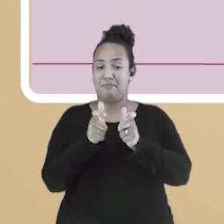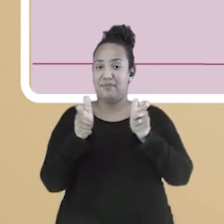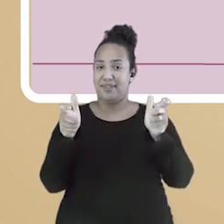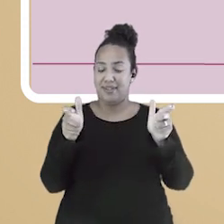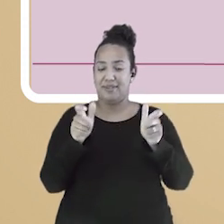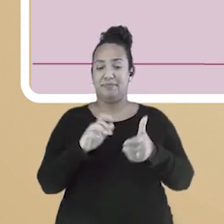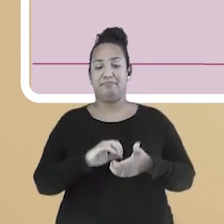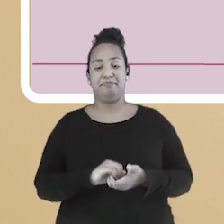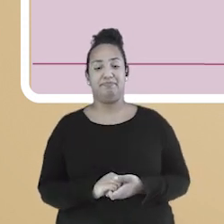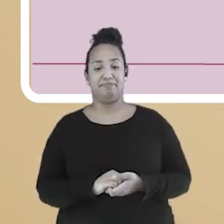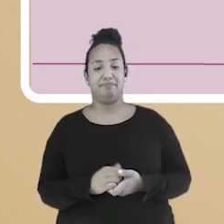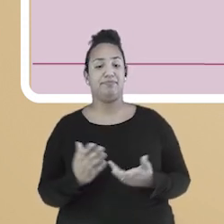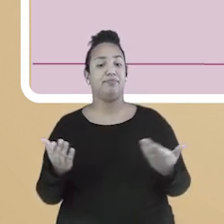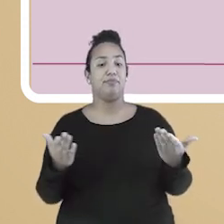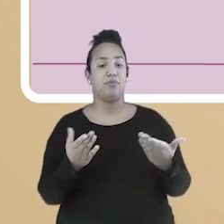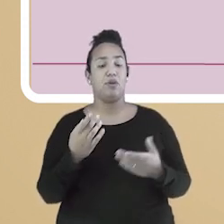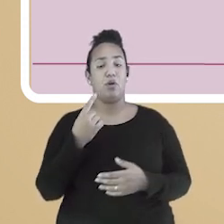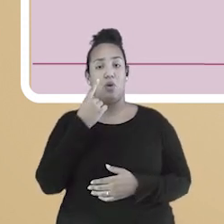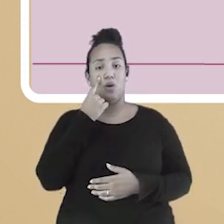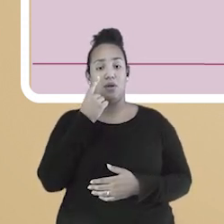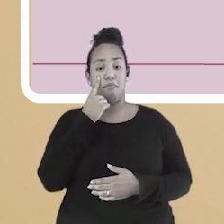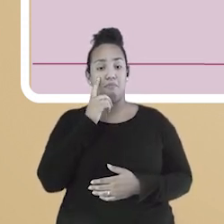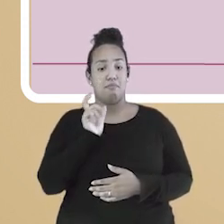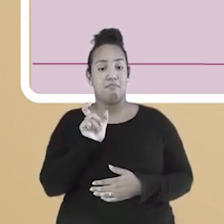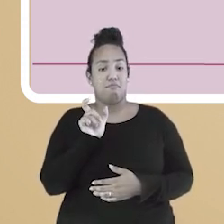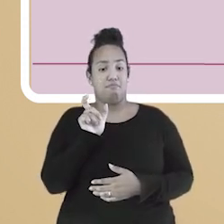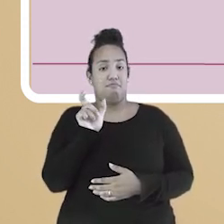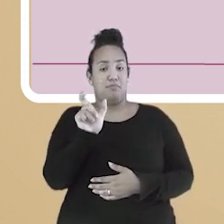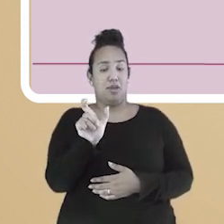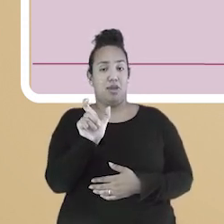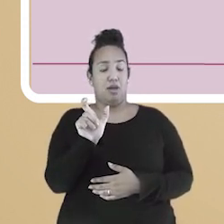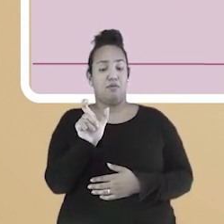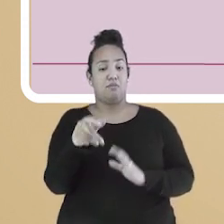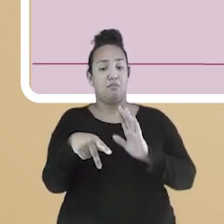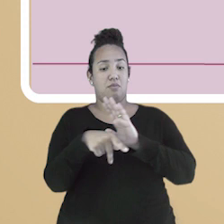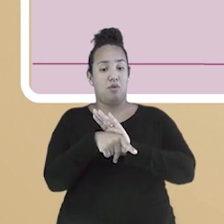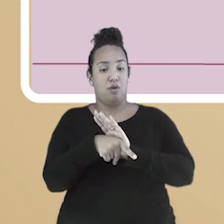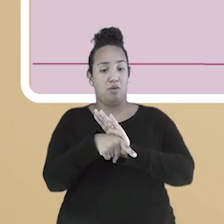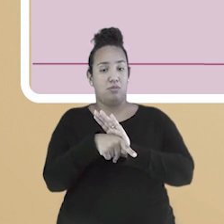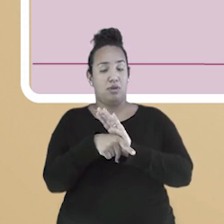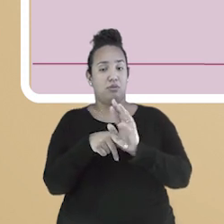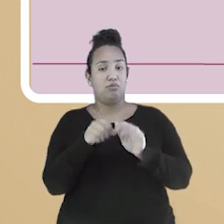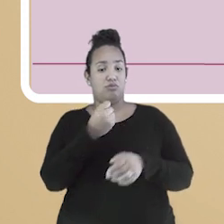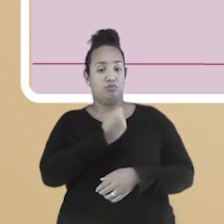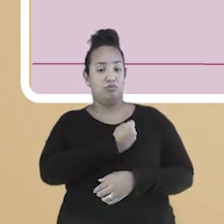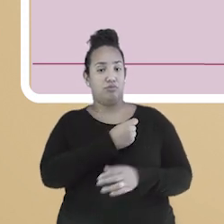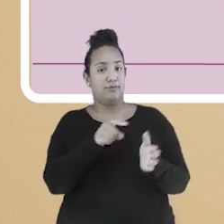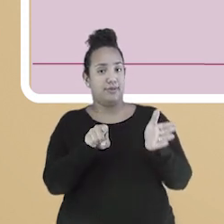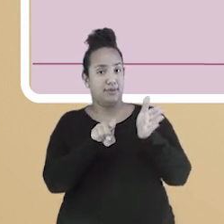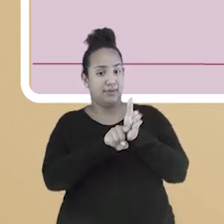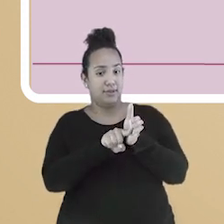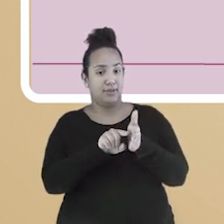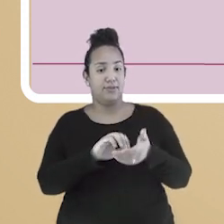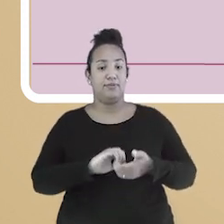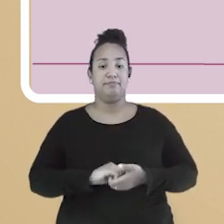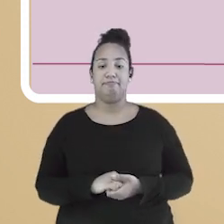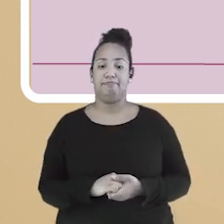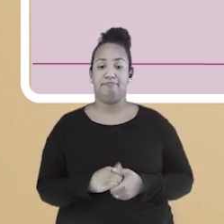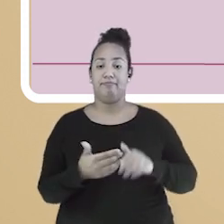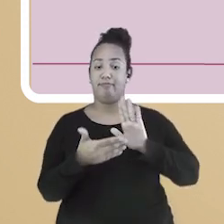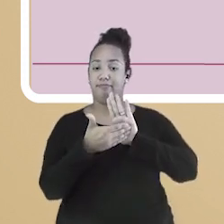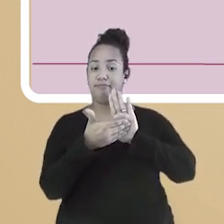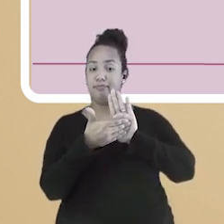aumentar. Agora, vamos ver algumas palavras que fazem referência aos números negativos: